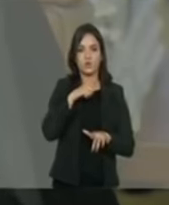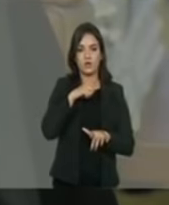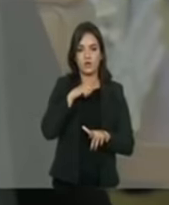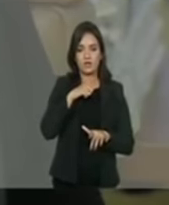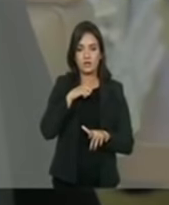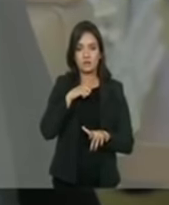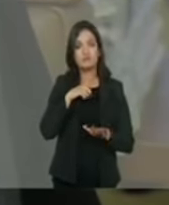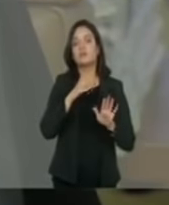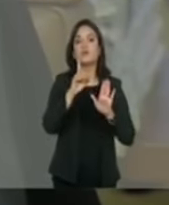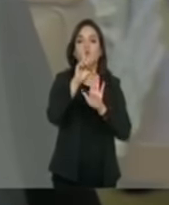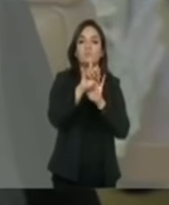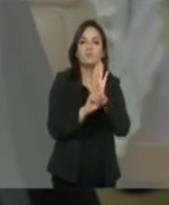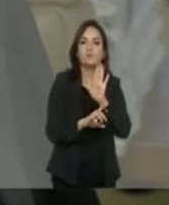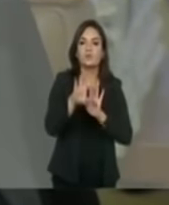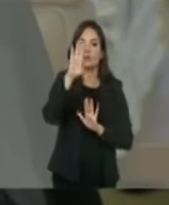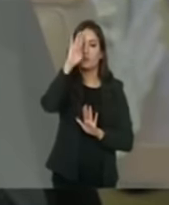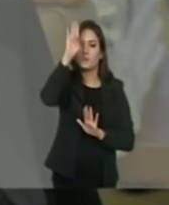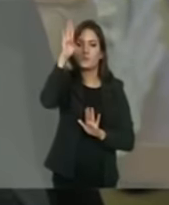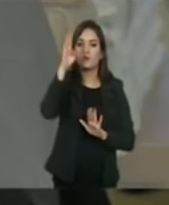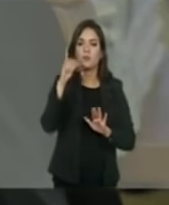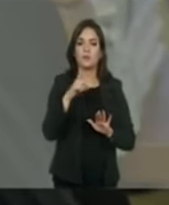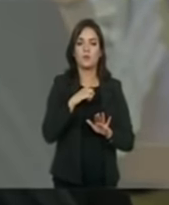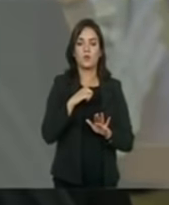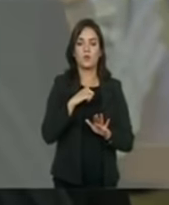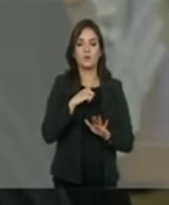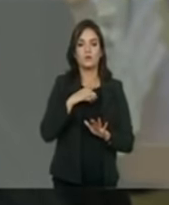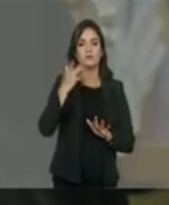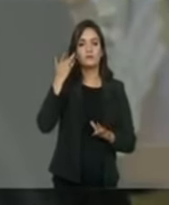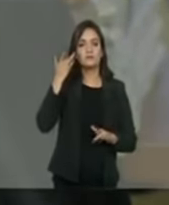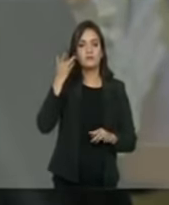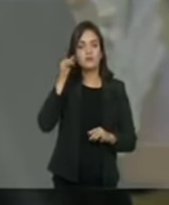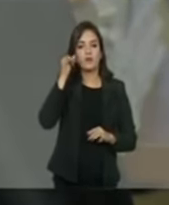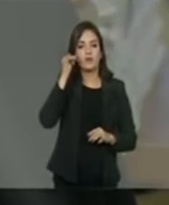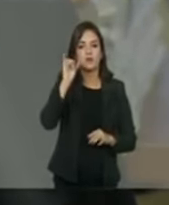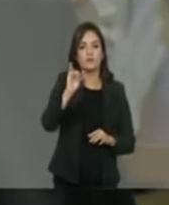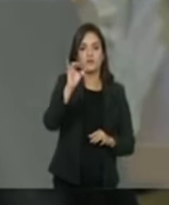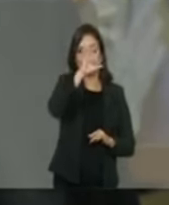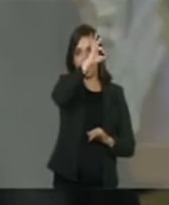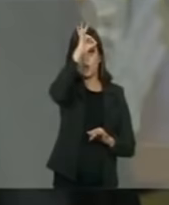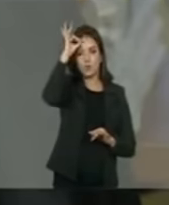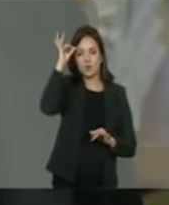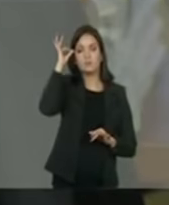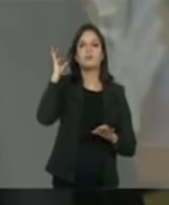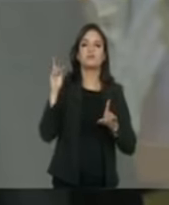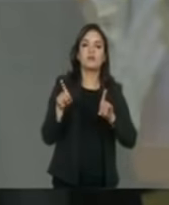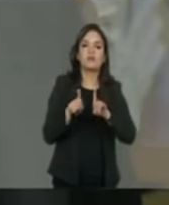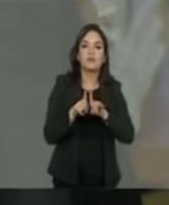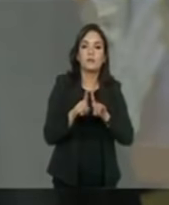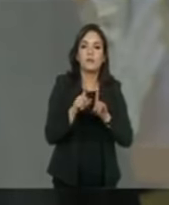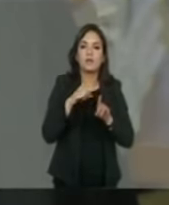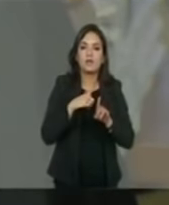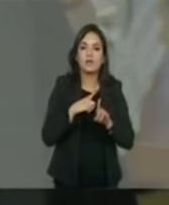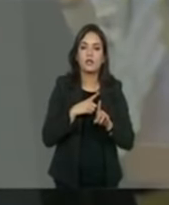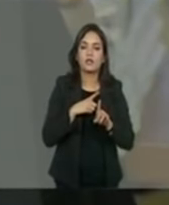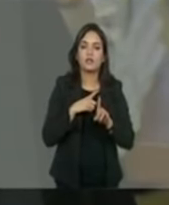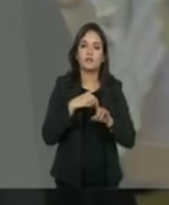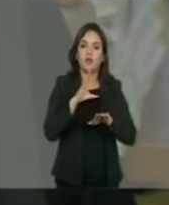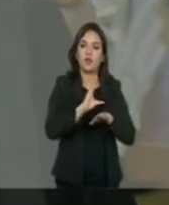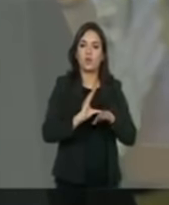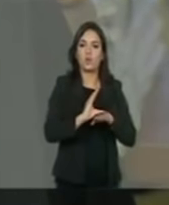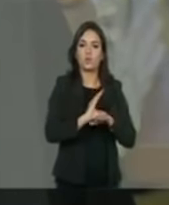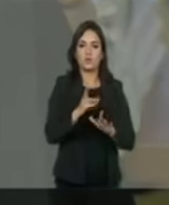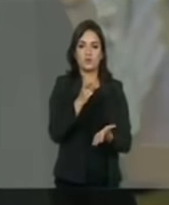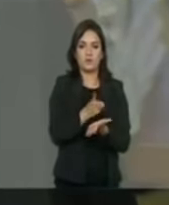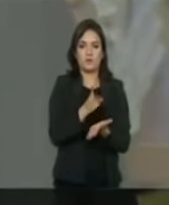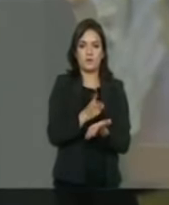fundamental à presunção de inocência da extensão proclamada pela própria constituição da